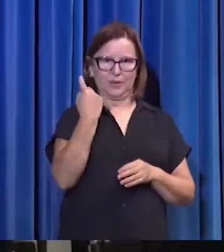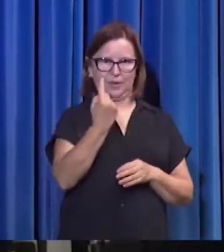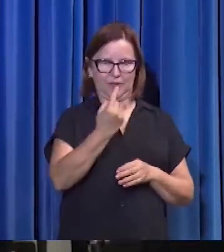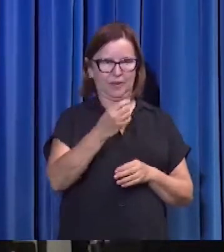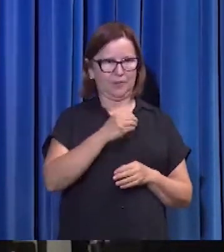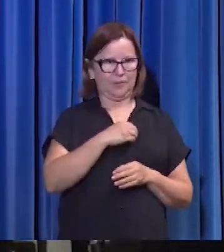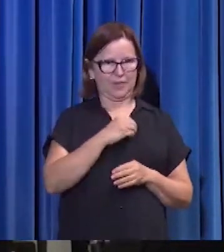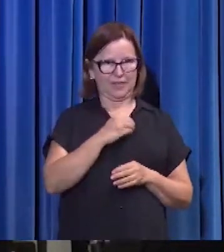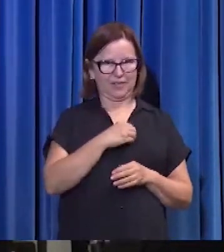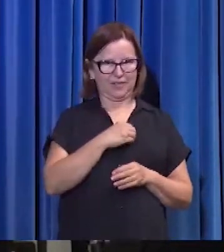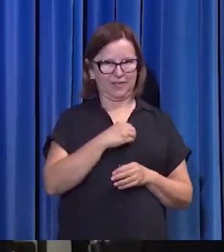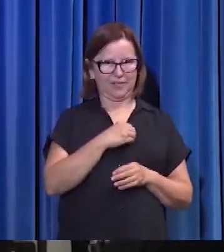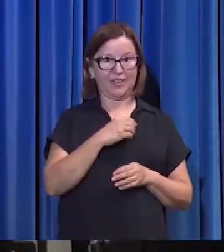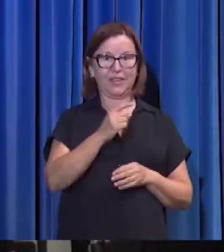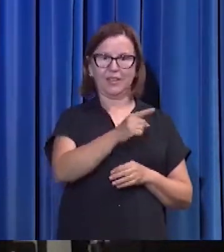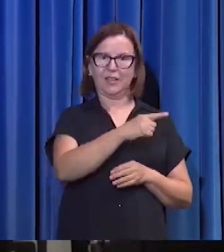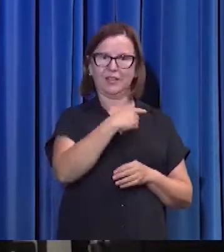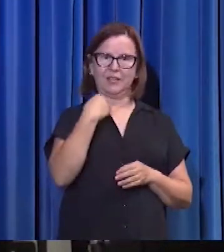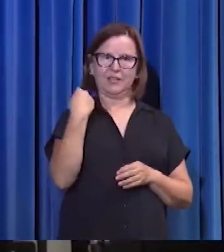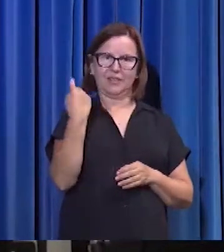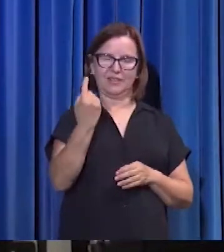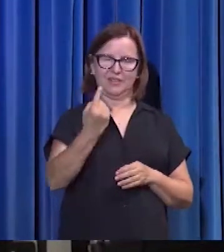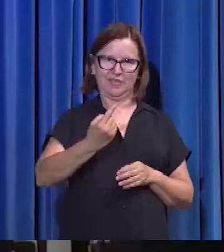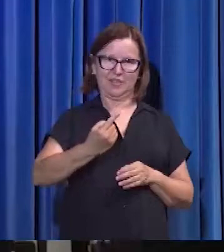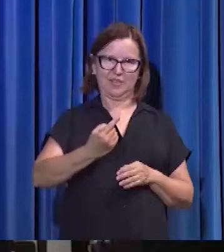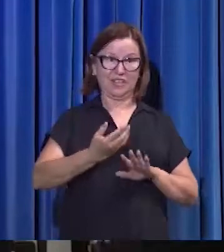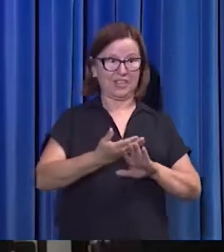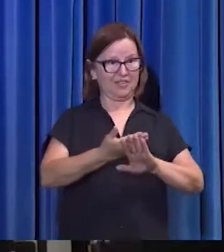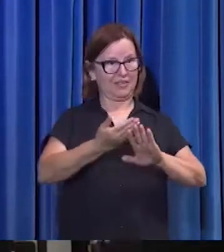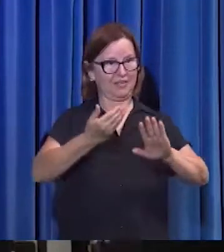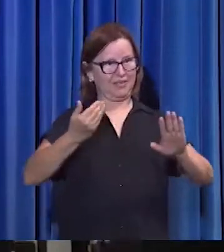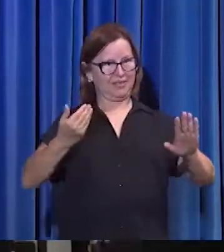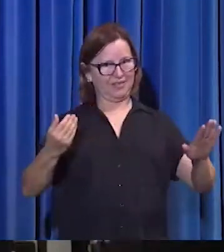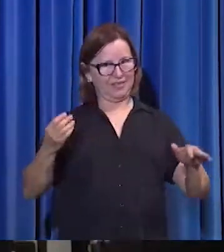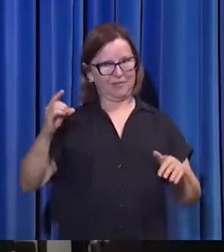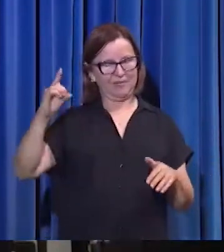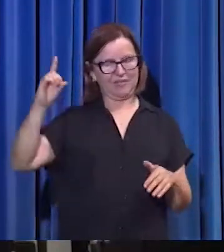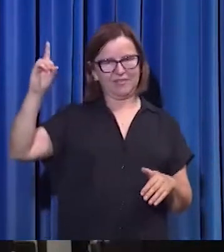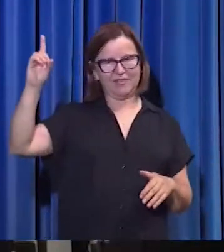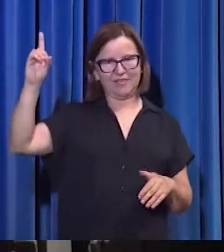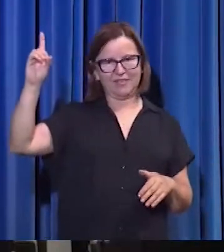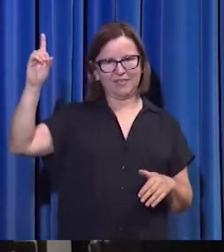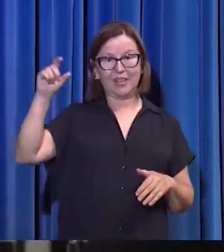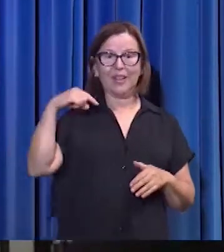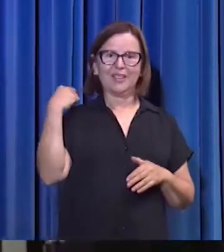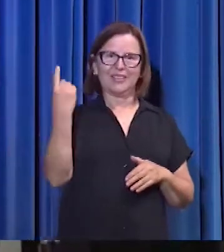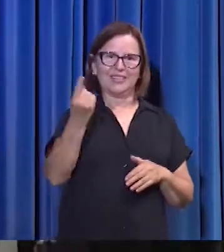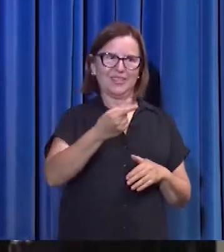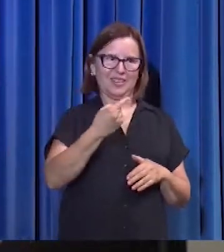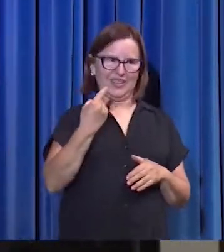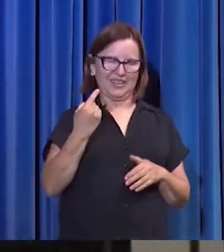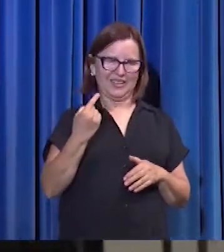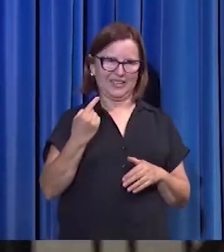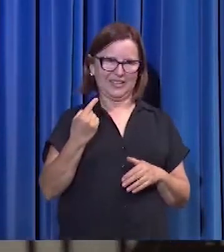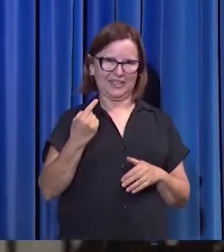pecadores, nós é que nos afastamos de Deus, nós é que